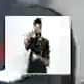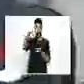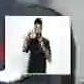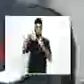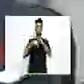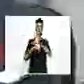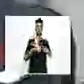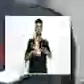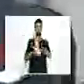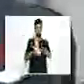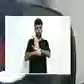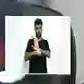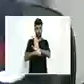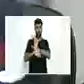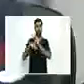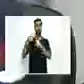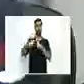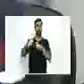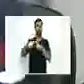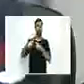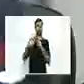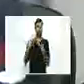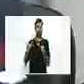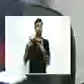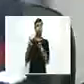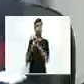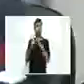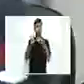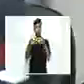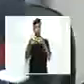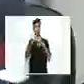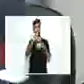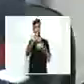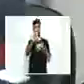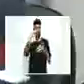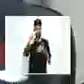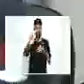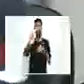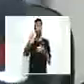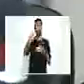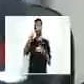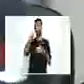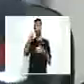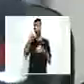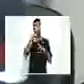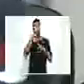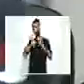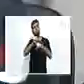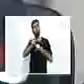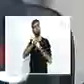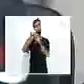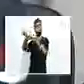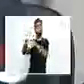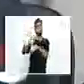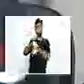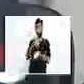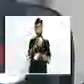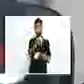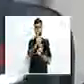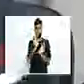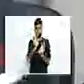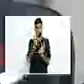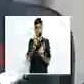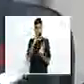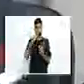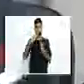ajudar né Por quê Porque a t sai passa lá Presidente e colhe o seu lixo 11 horas vou tô